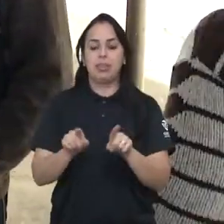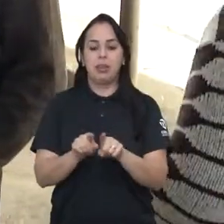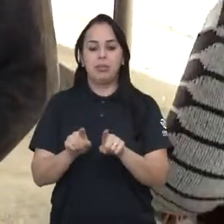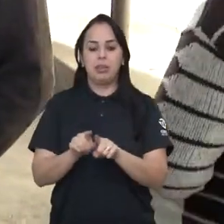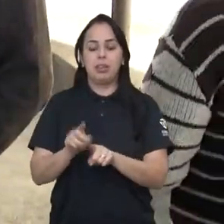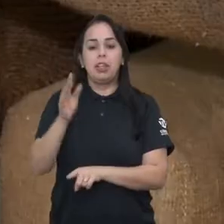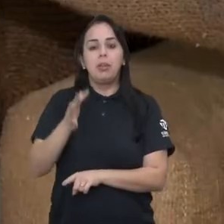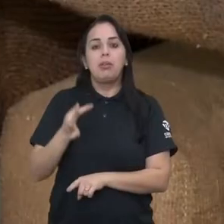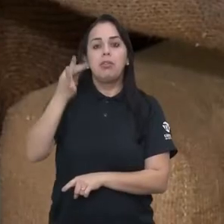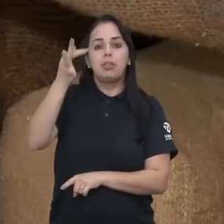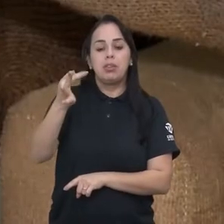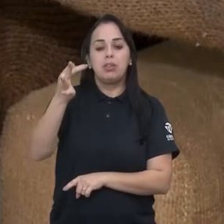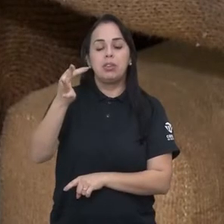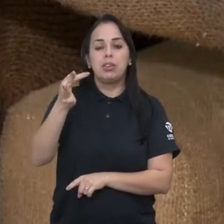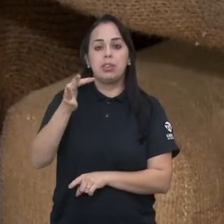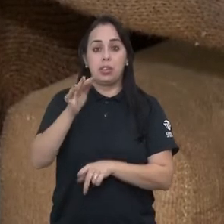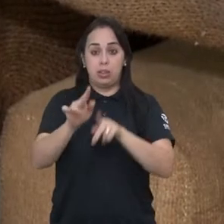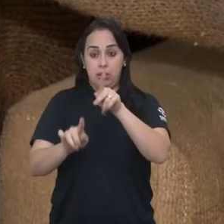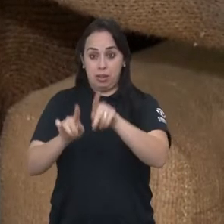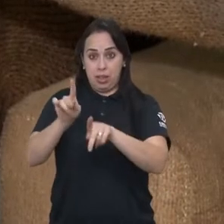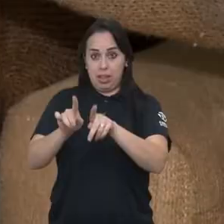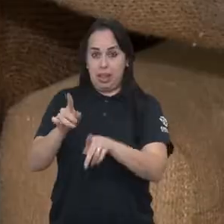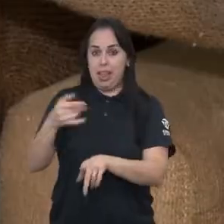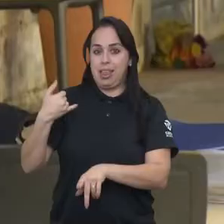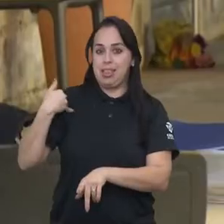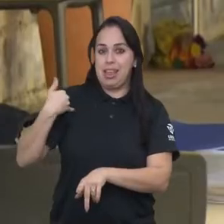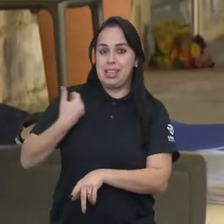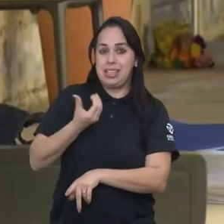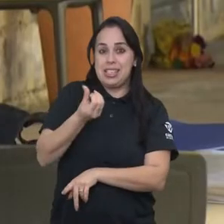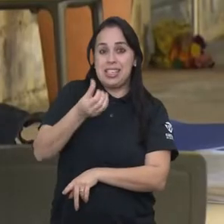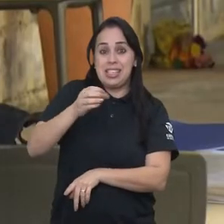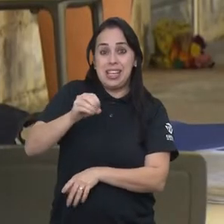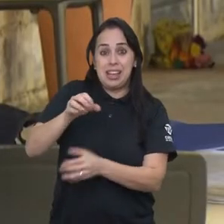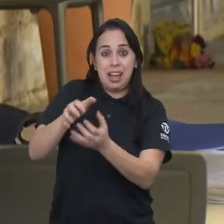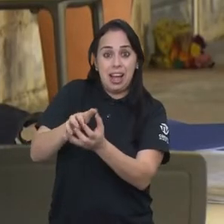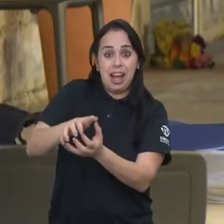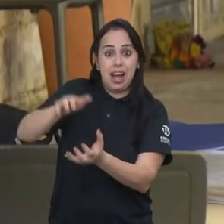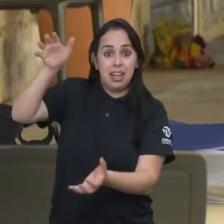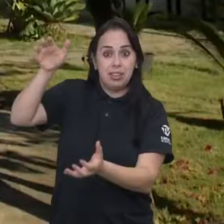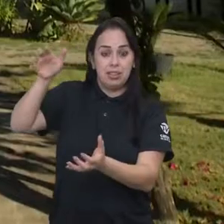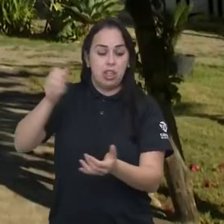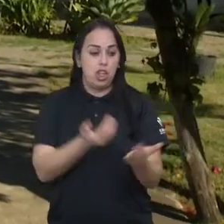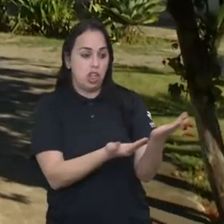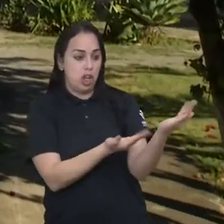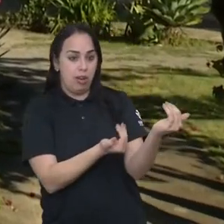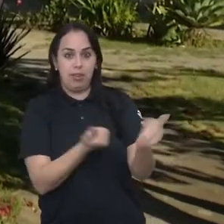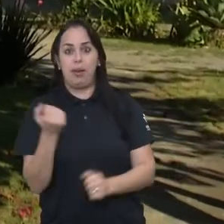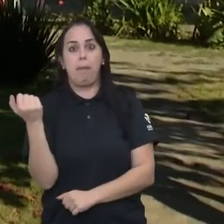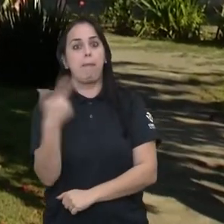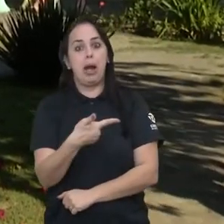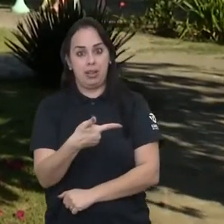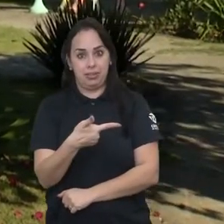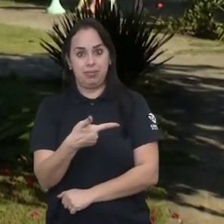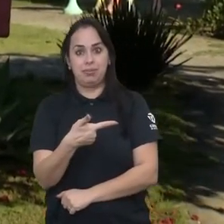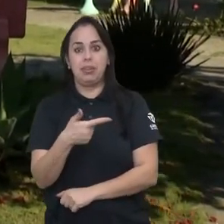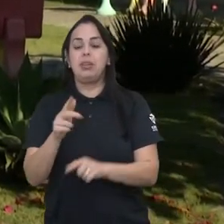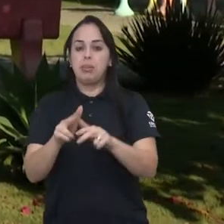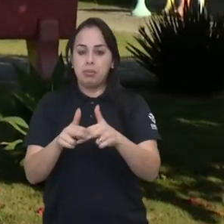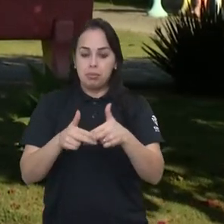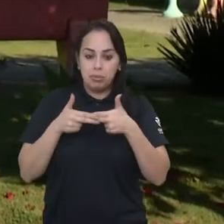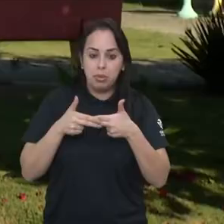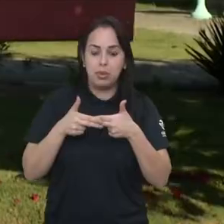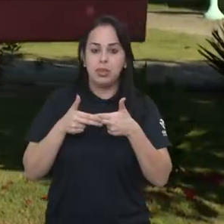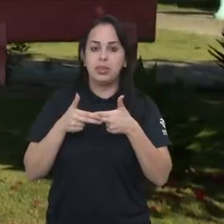reforçou que no futuro a população acima de 60 anos vai superar o número de jovens por isso o porto e